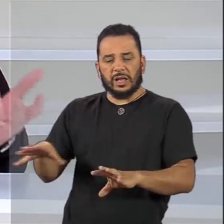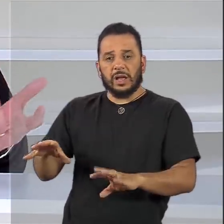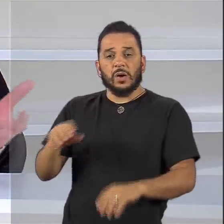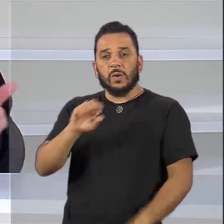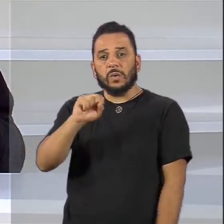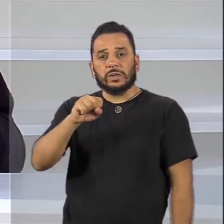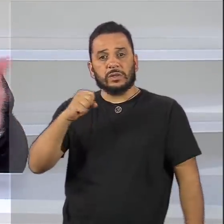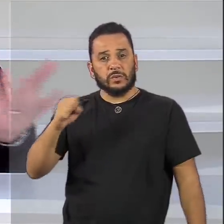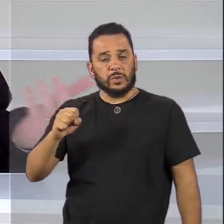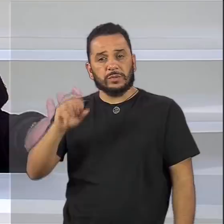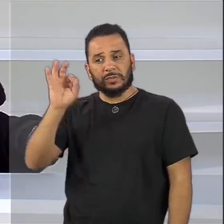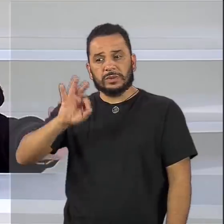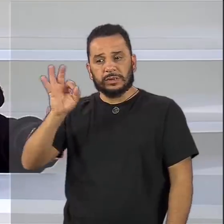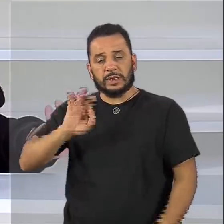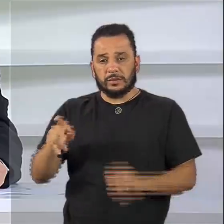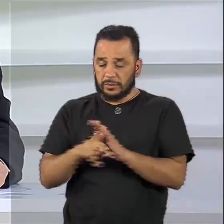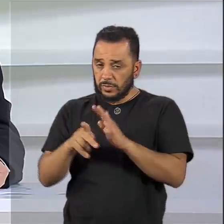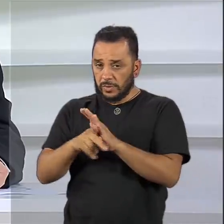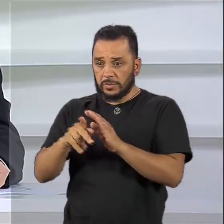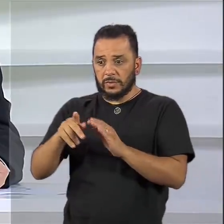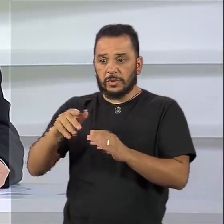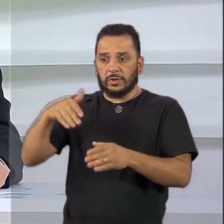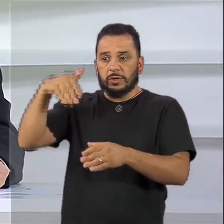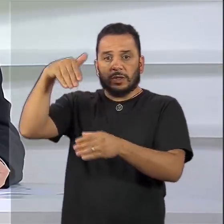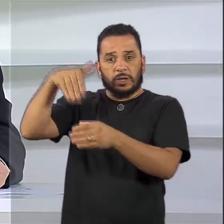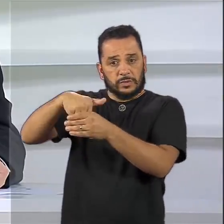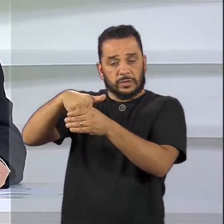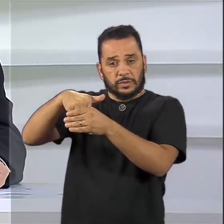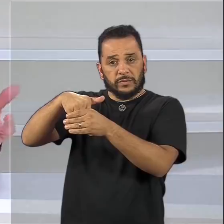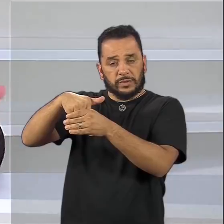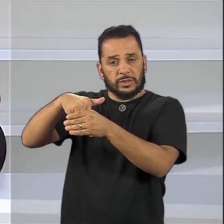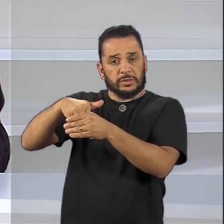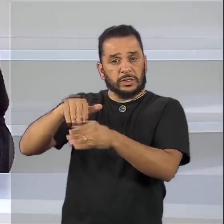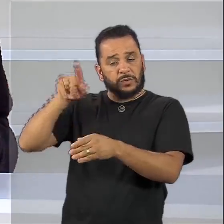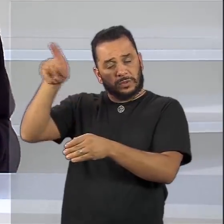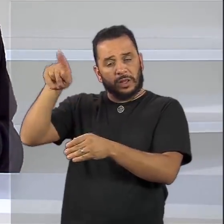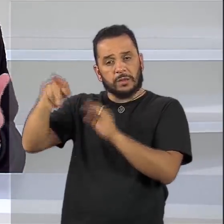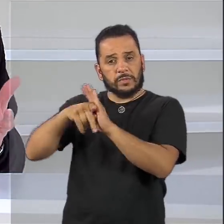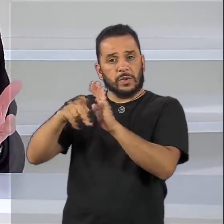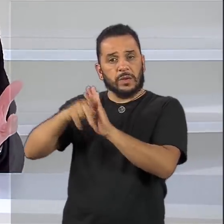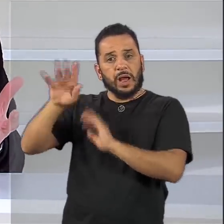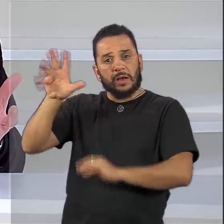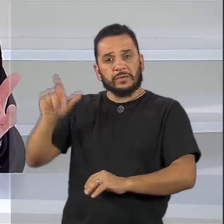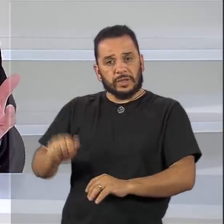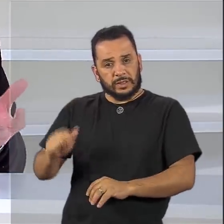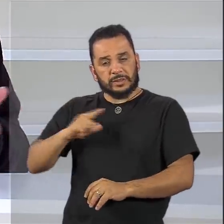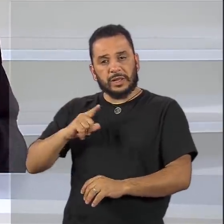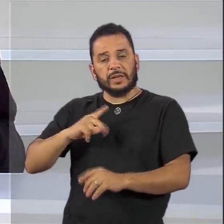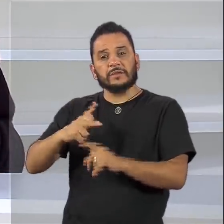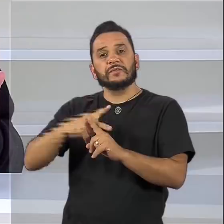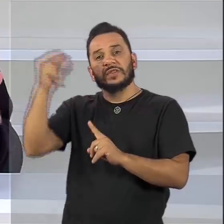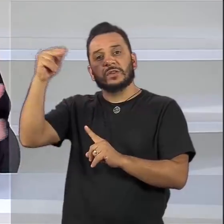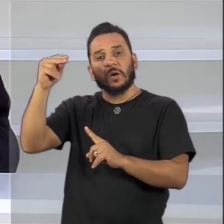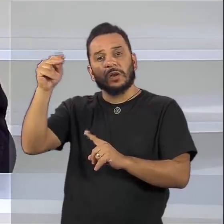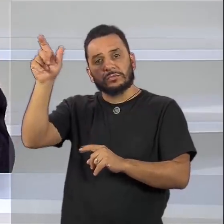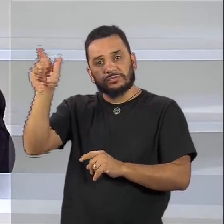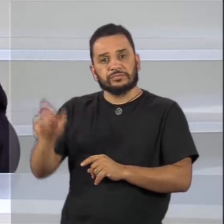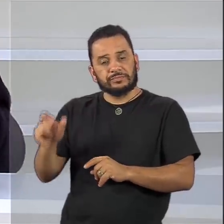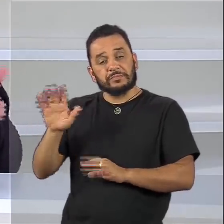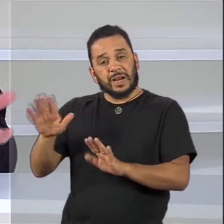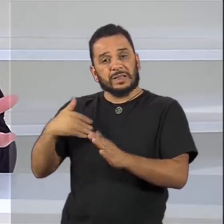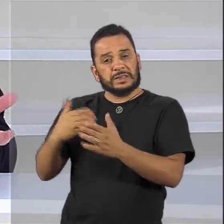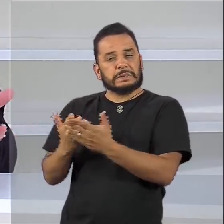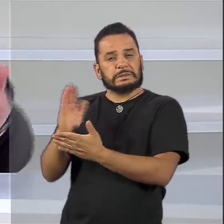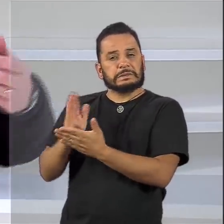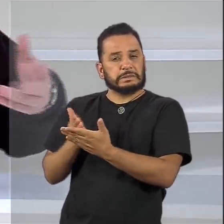eleições africanas terminam com a vitória do incumbent. E agora começa a aparecer uma geração nova que